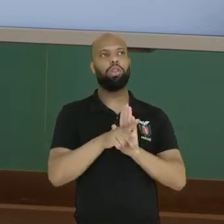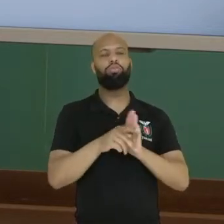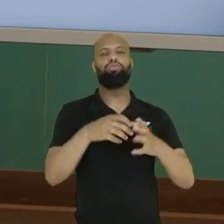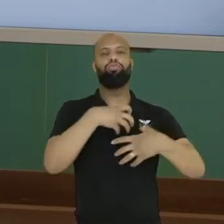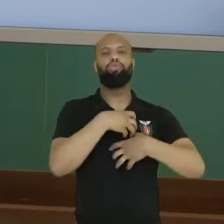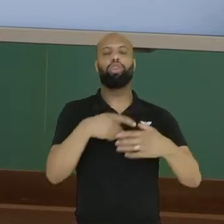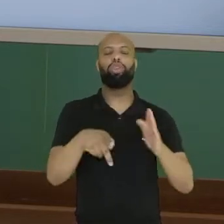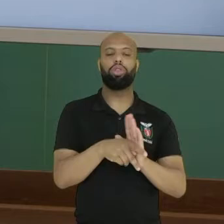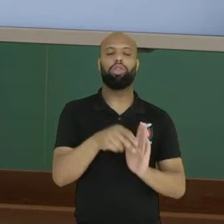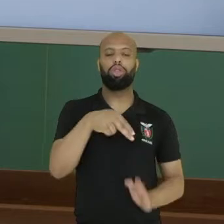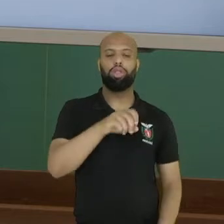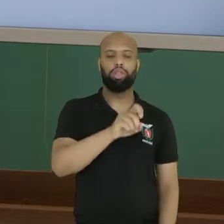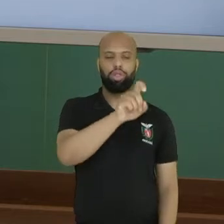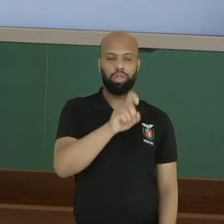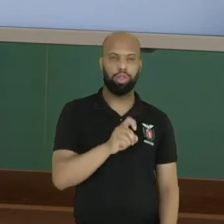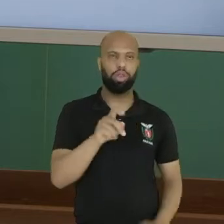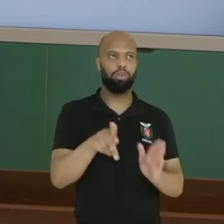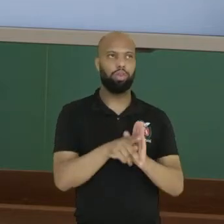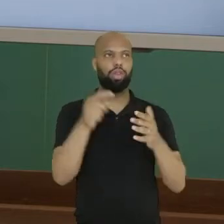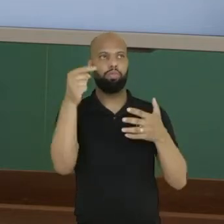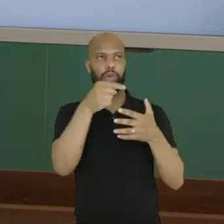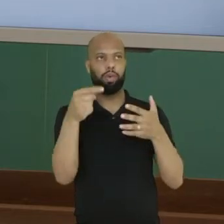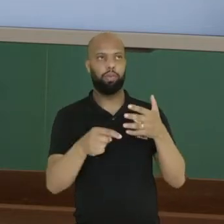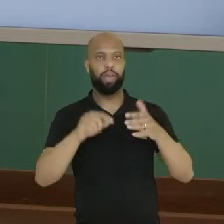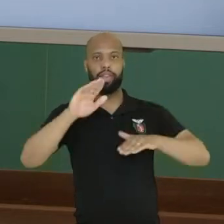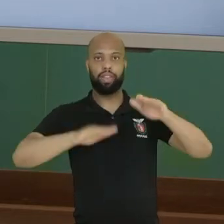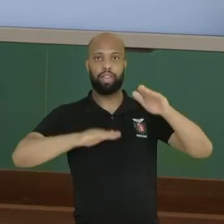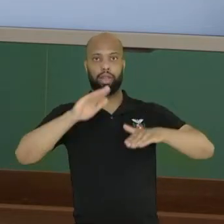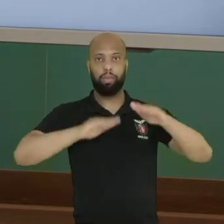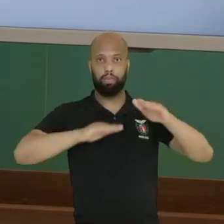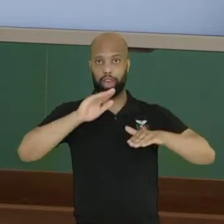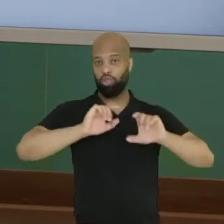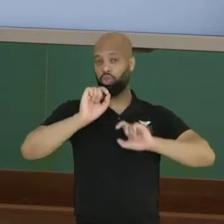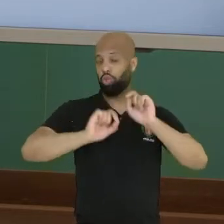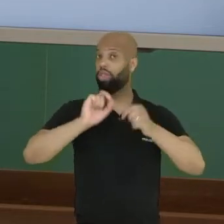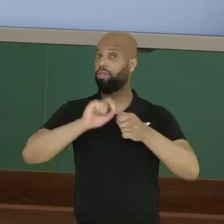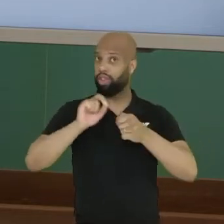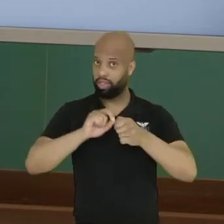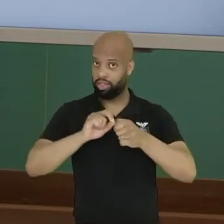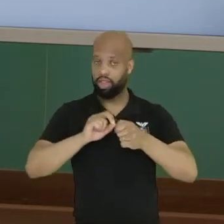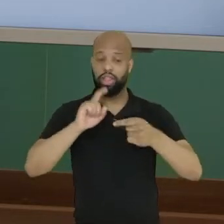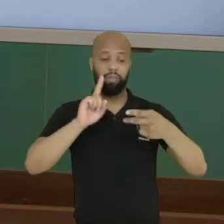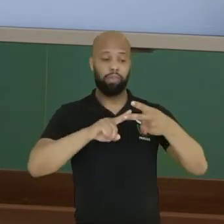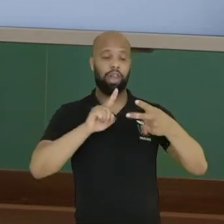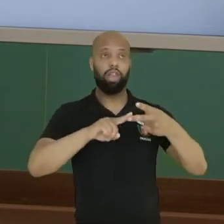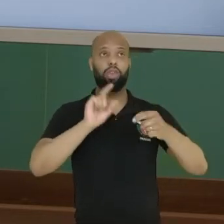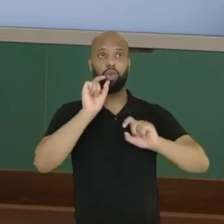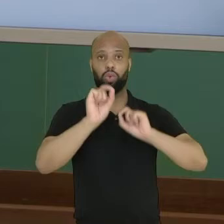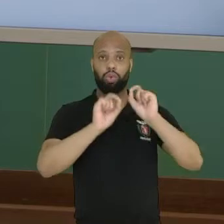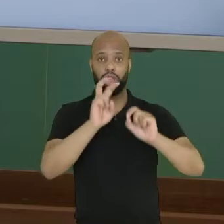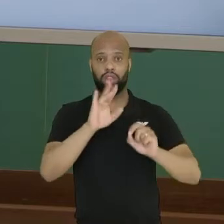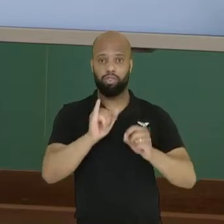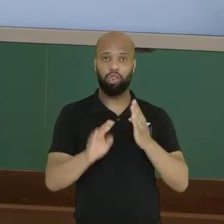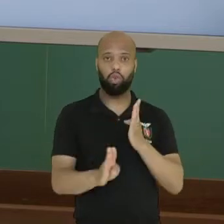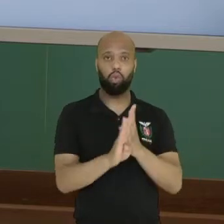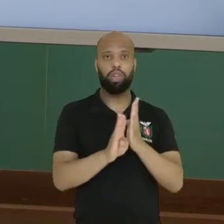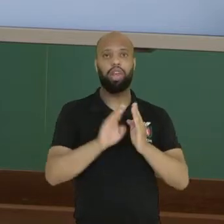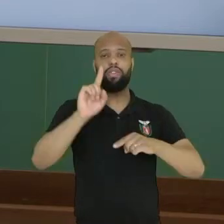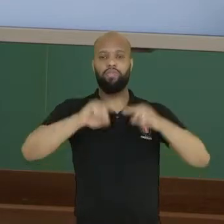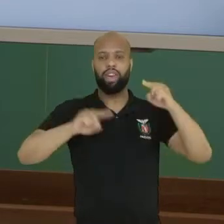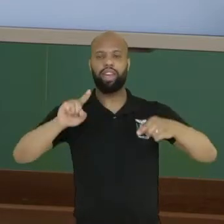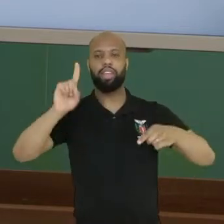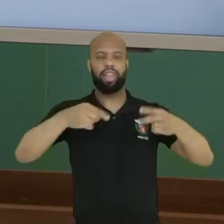comportamento do NOx dos elementos, dependendo das substâncias que ele vai estar formando. O passo 2, determinar a variação